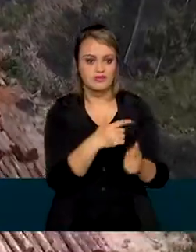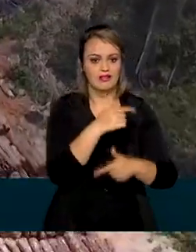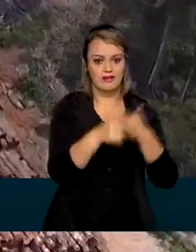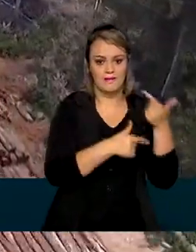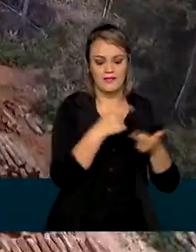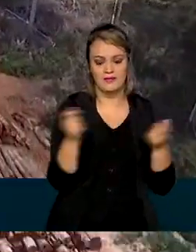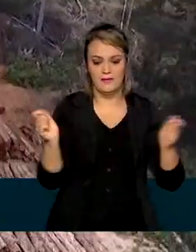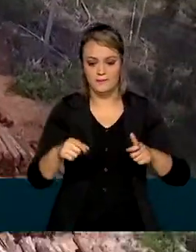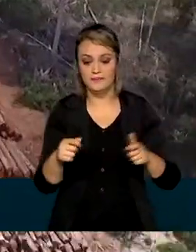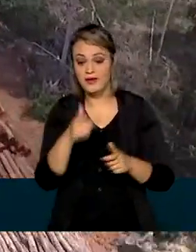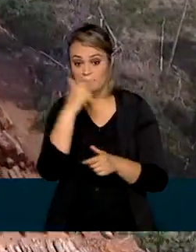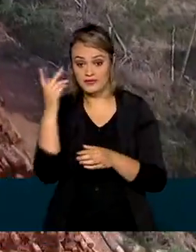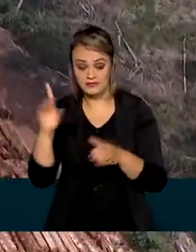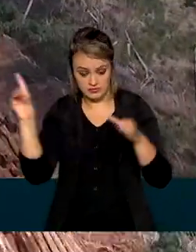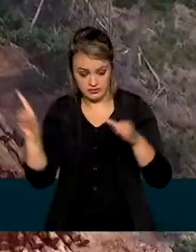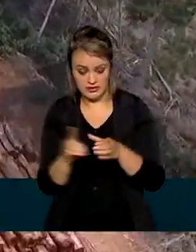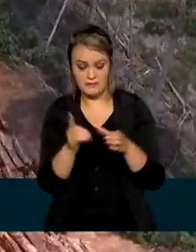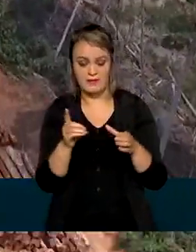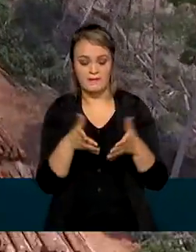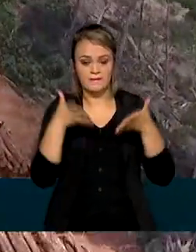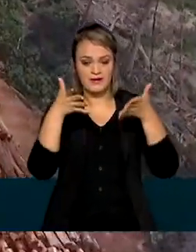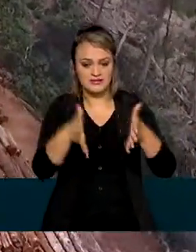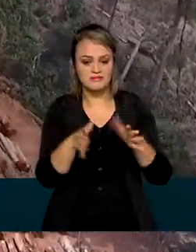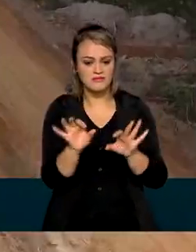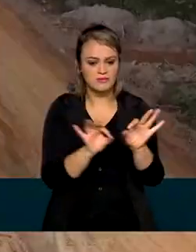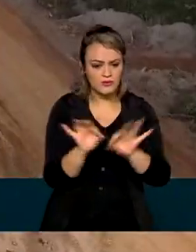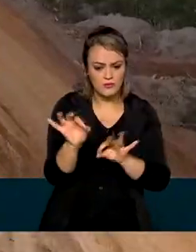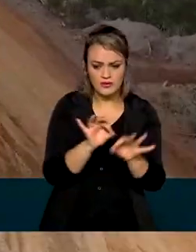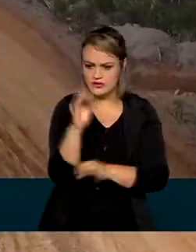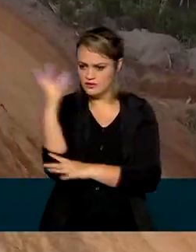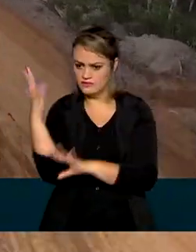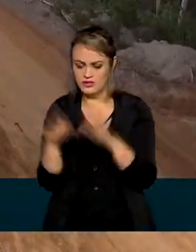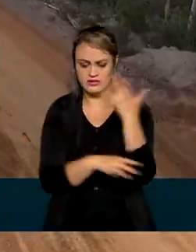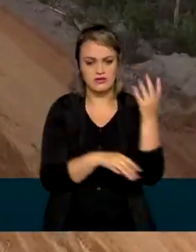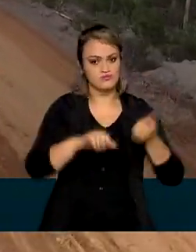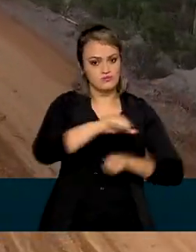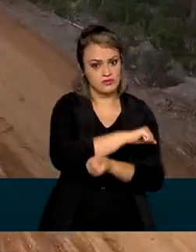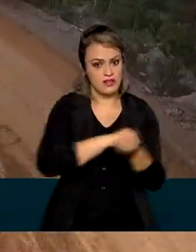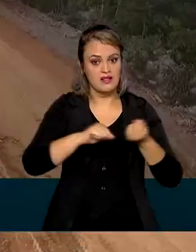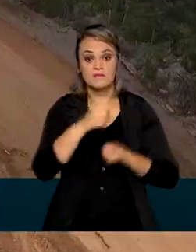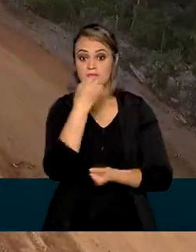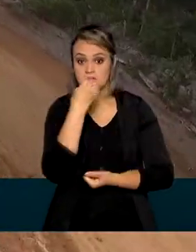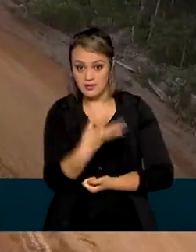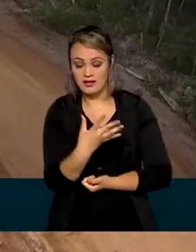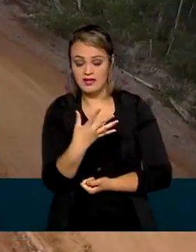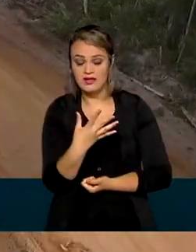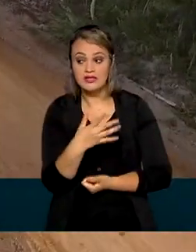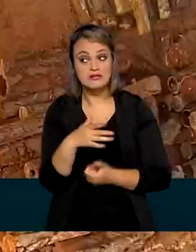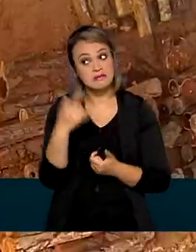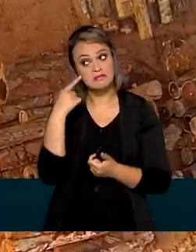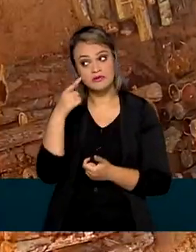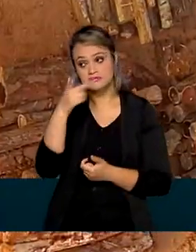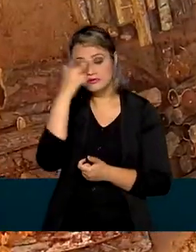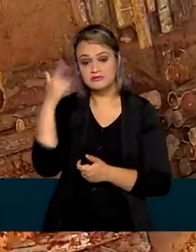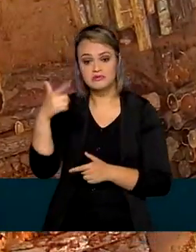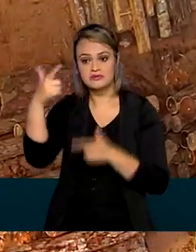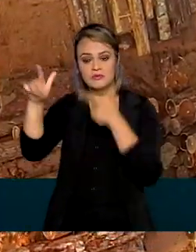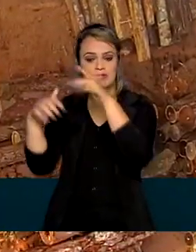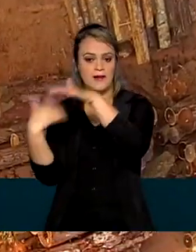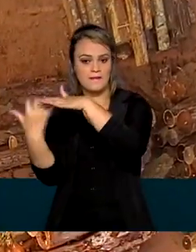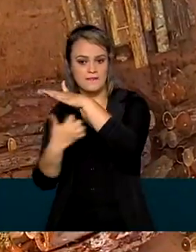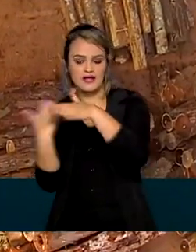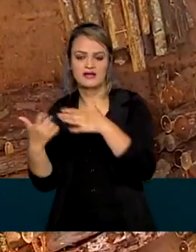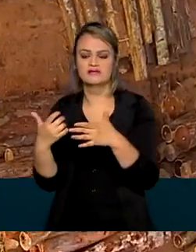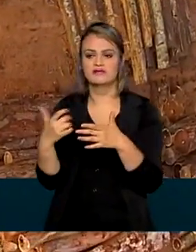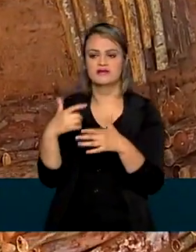Os concessionários vão poder fazer o manejo florestal sustentável, o que deve atrair não só empresas